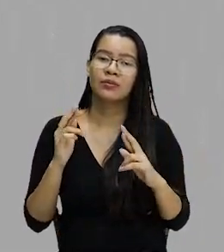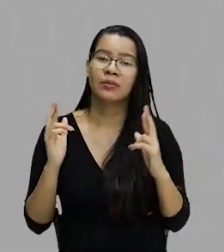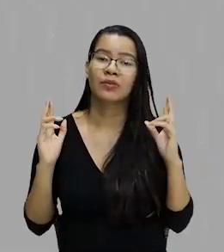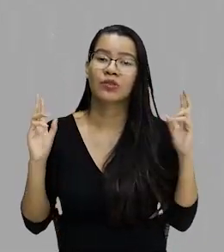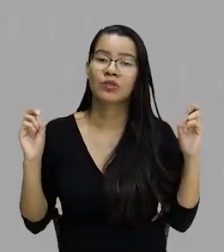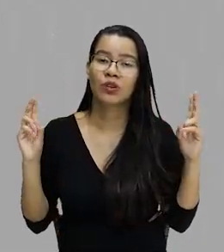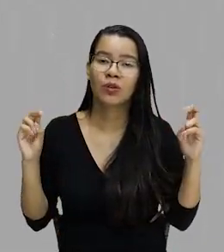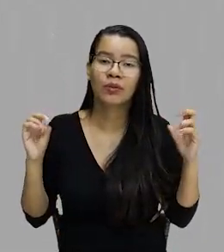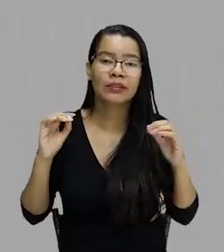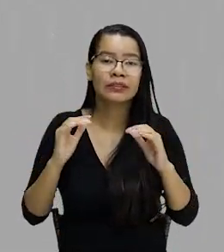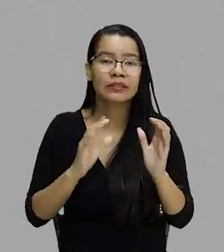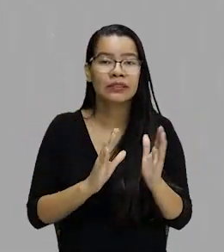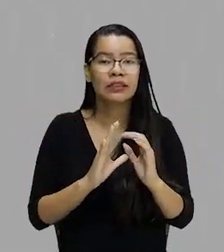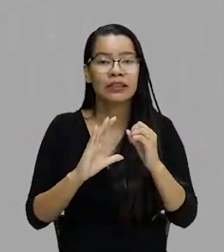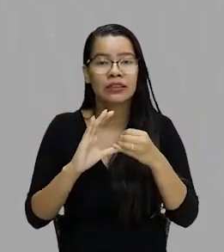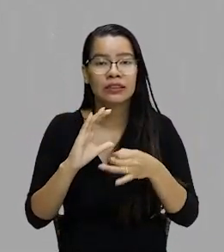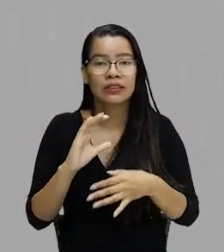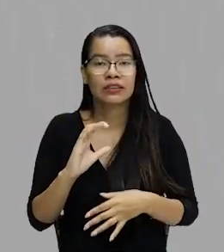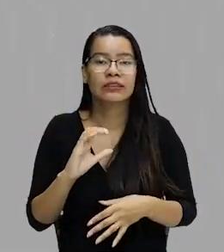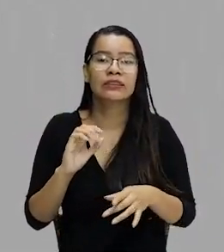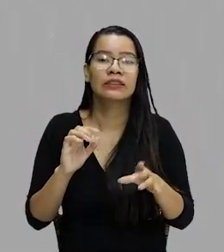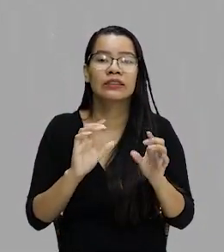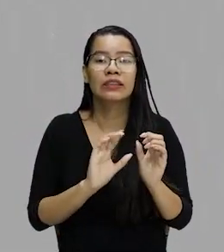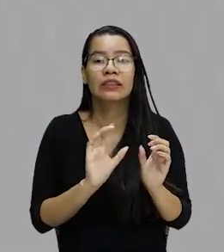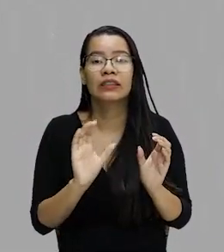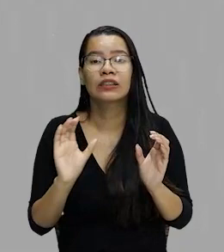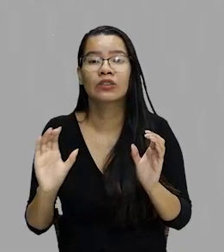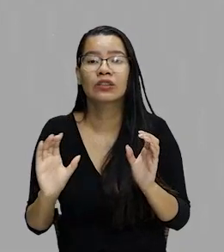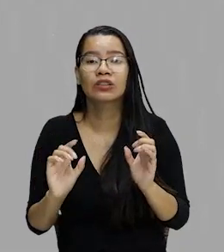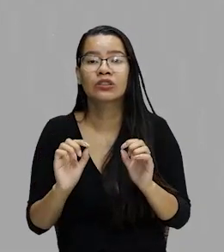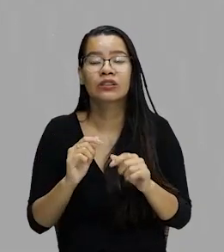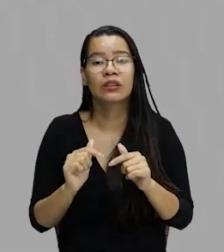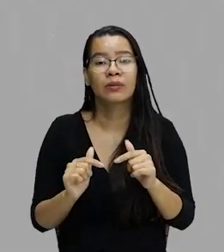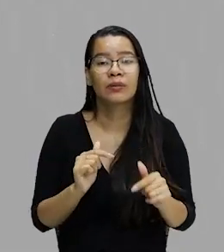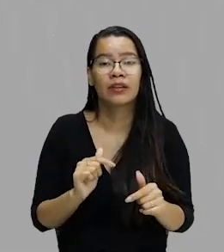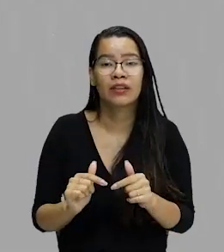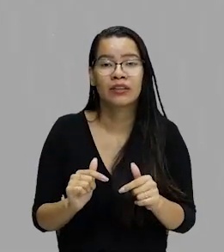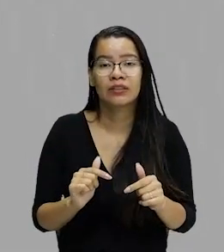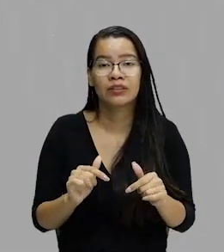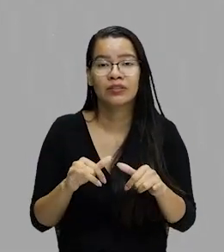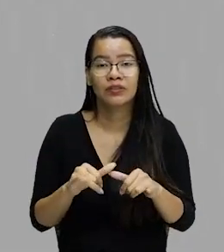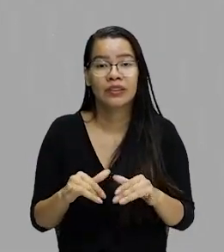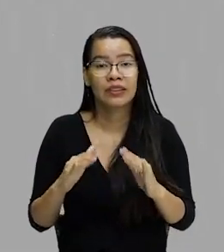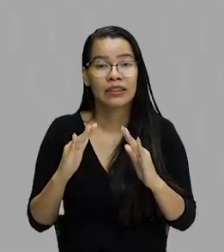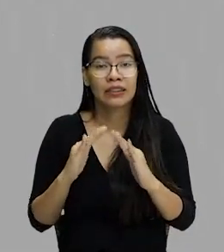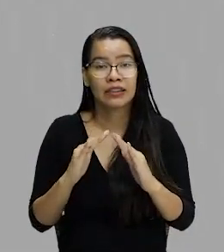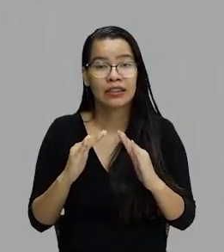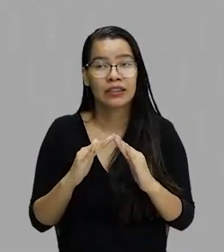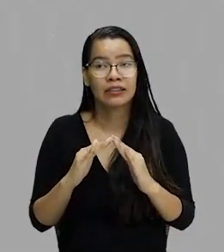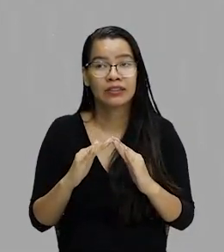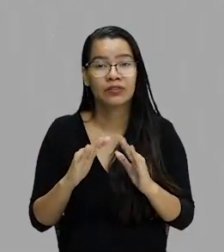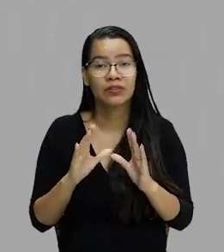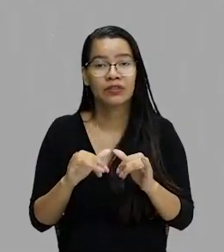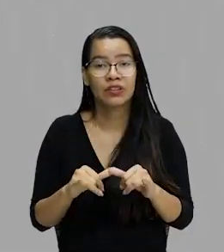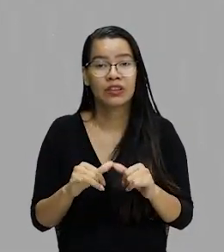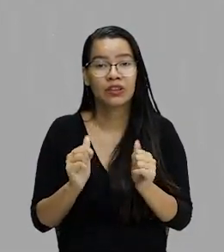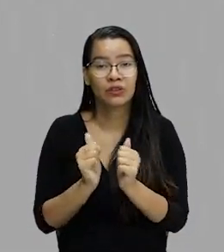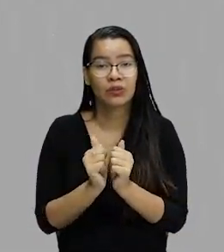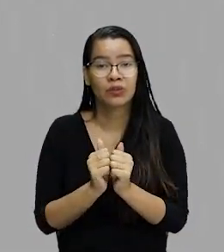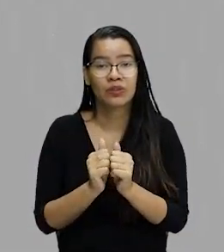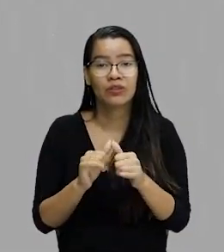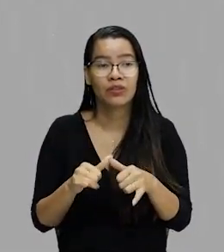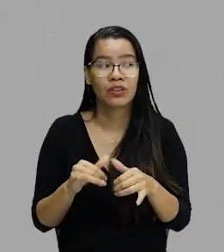categorias de trabalho, trazendo novas nuances, novos matizes, novas cores. Fique em casa, fique conosco, mas fique